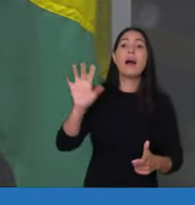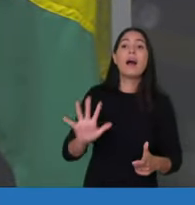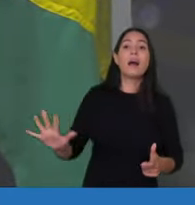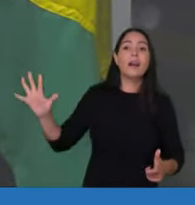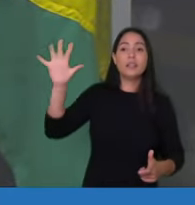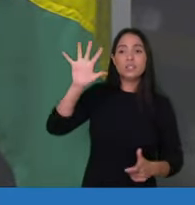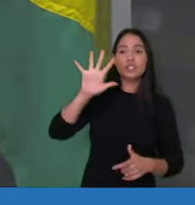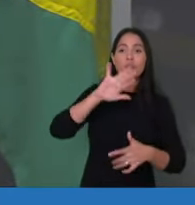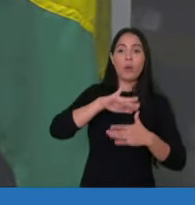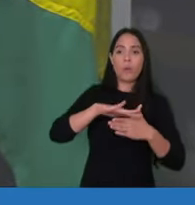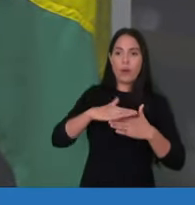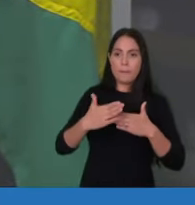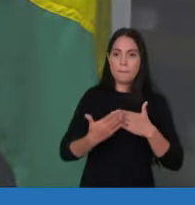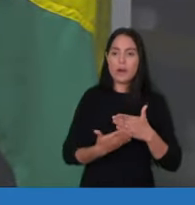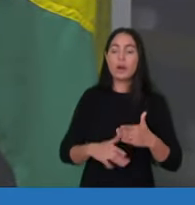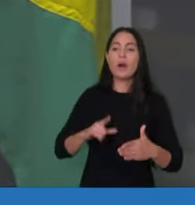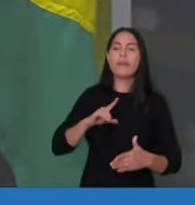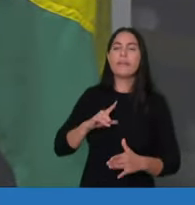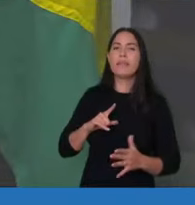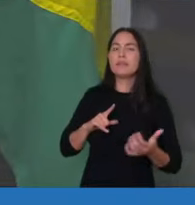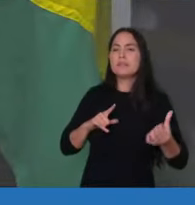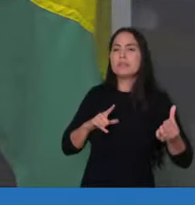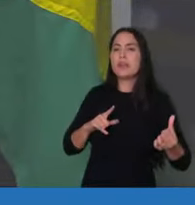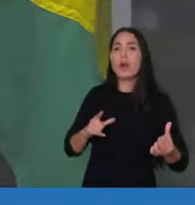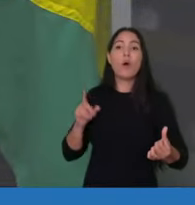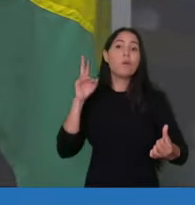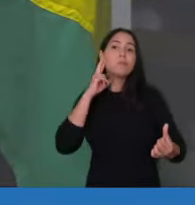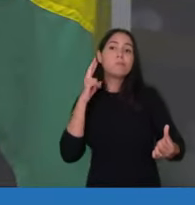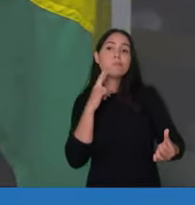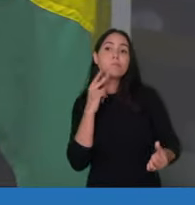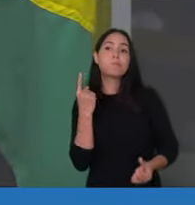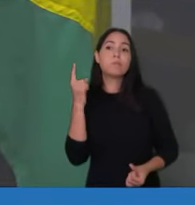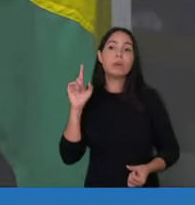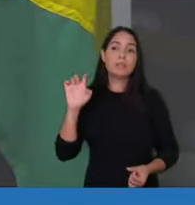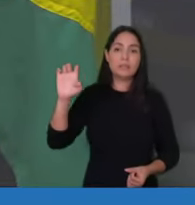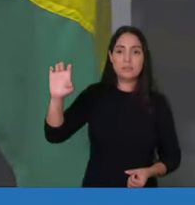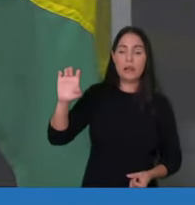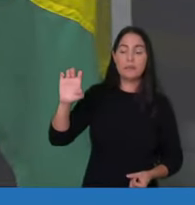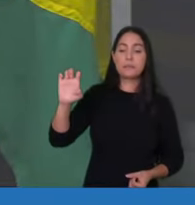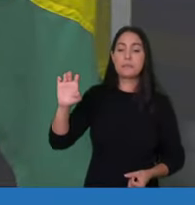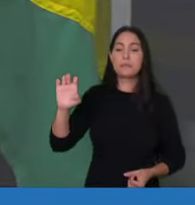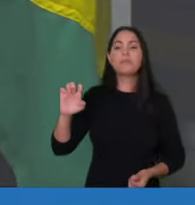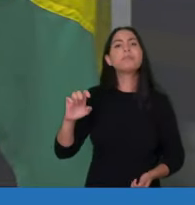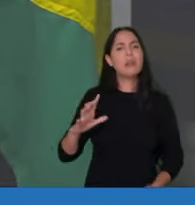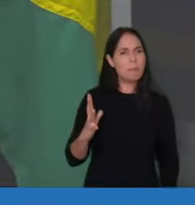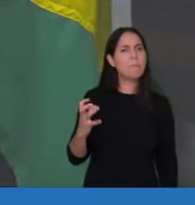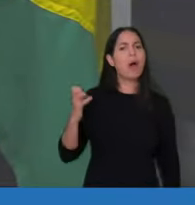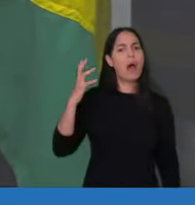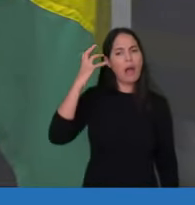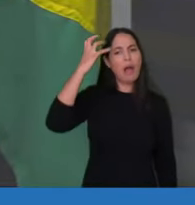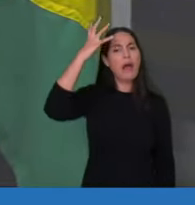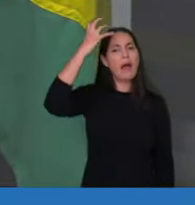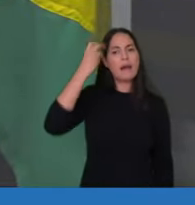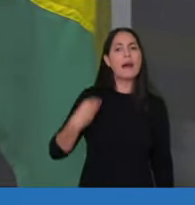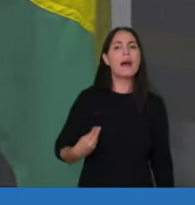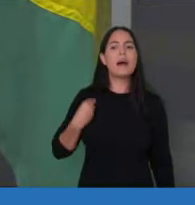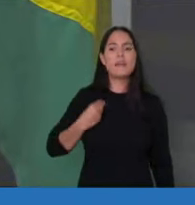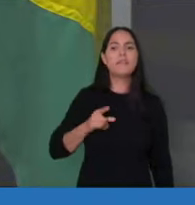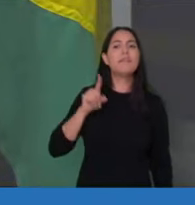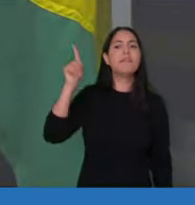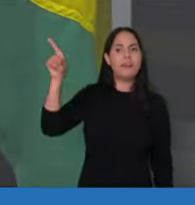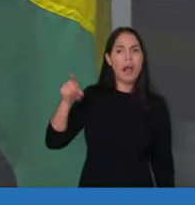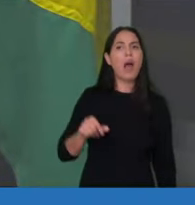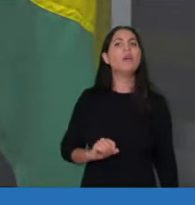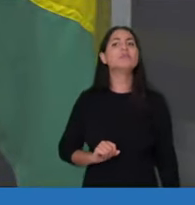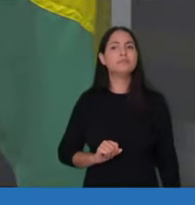por 6 estados, Rondônia é o primeiro. E Marielle vive em Rondônia. As